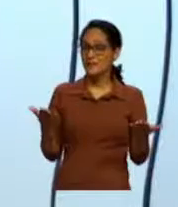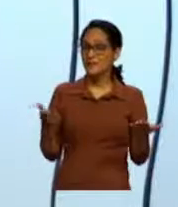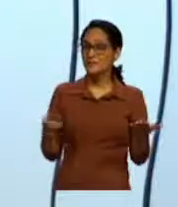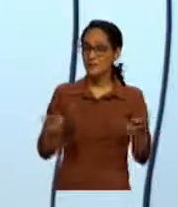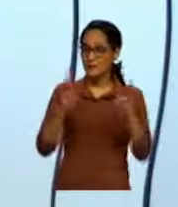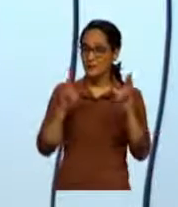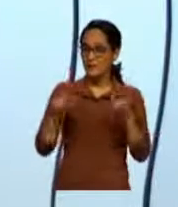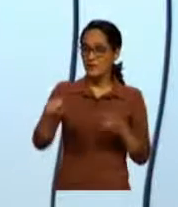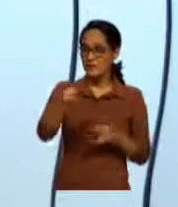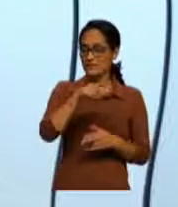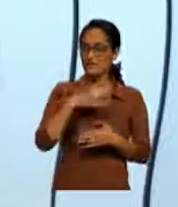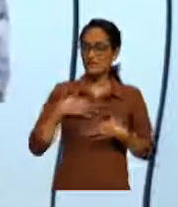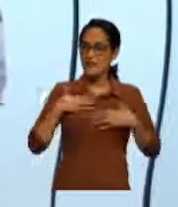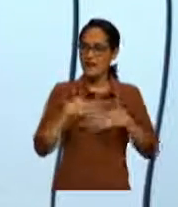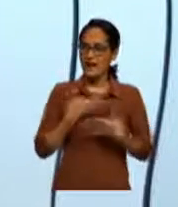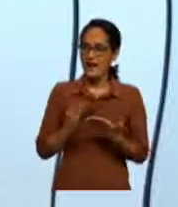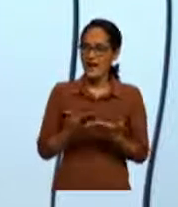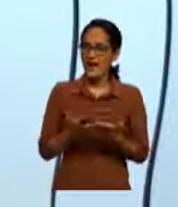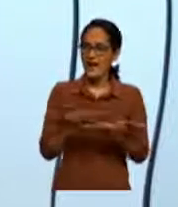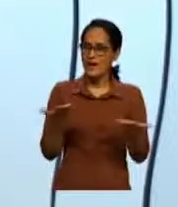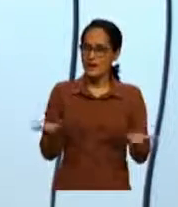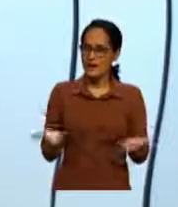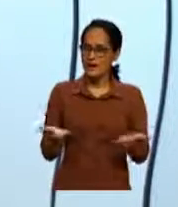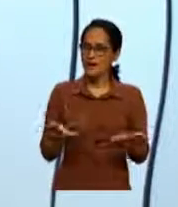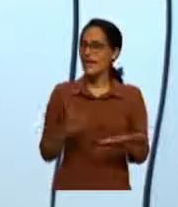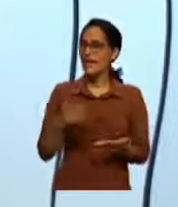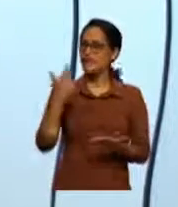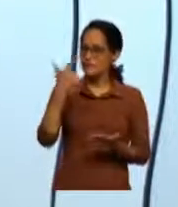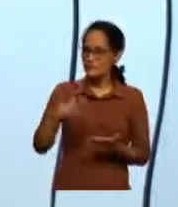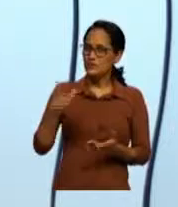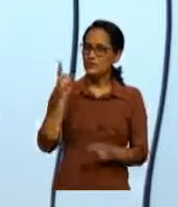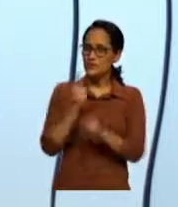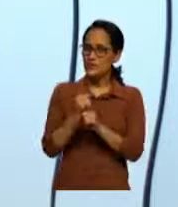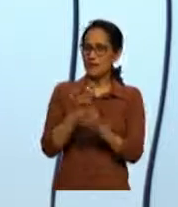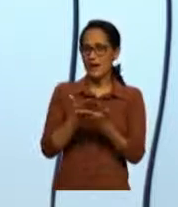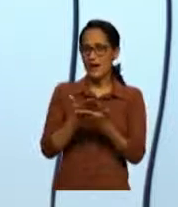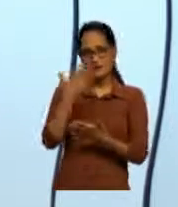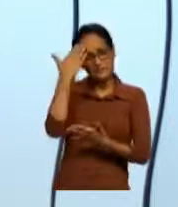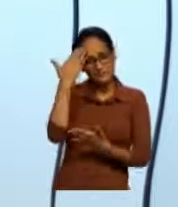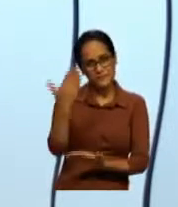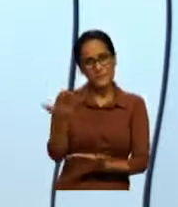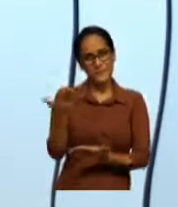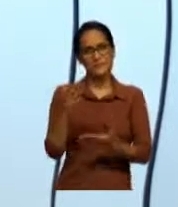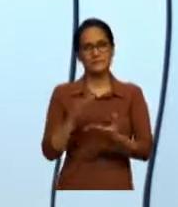espero que tenham gostado da nossa aula. Então, até a próxima. Muito obrigada.